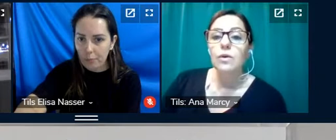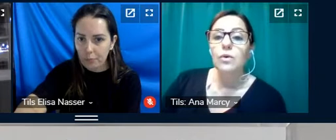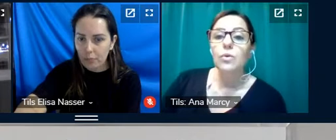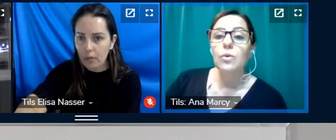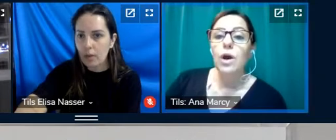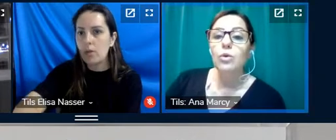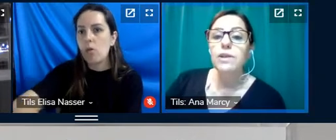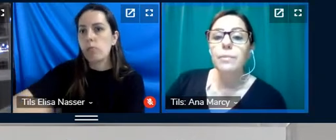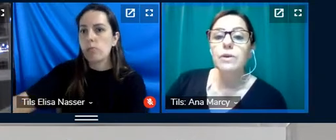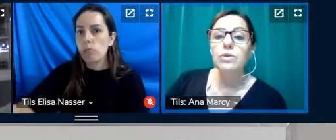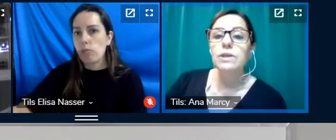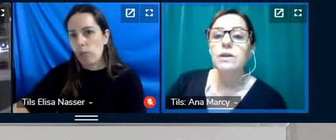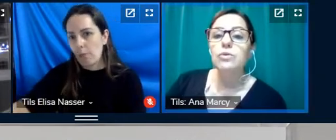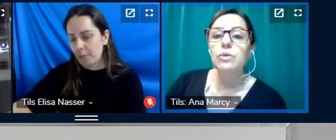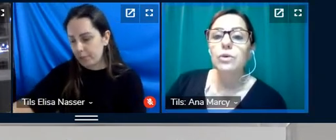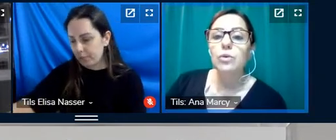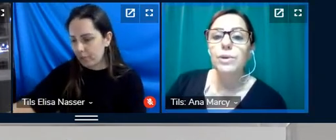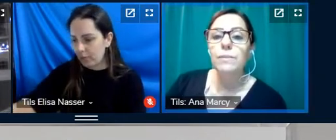Oi?